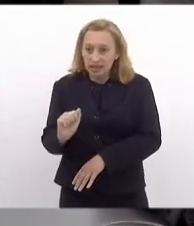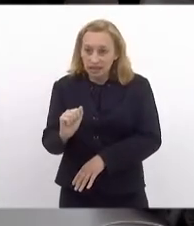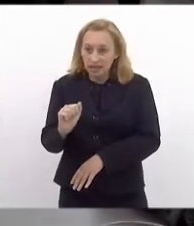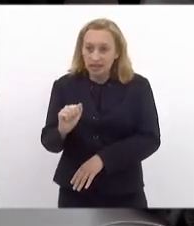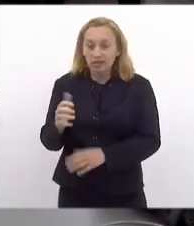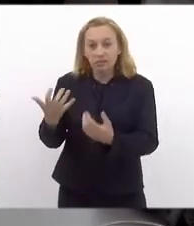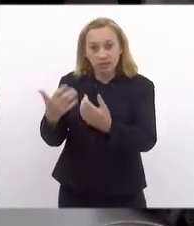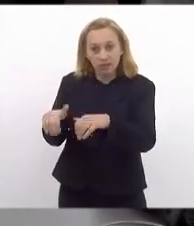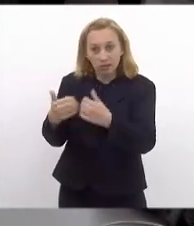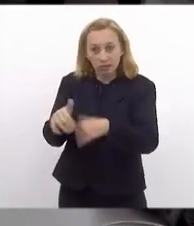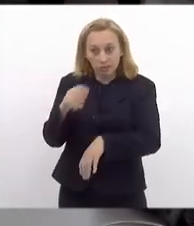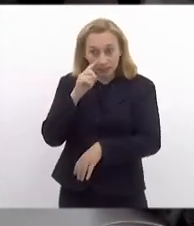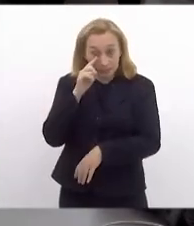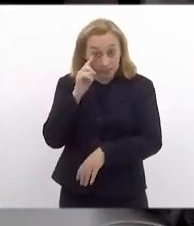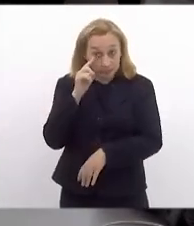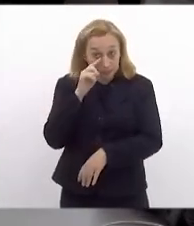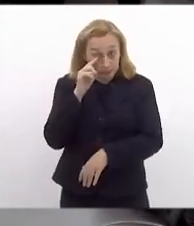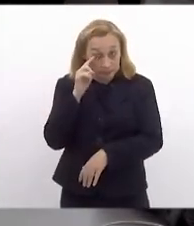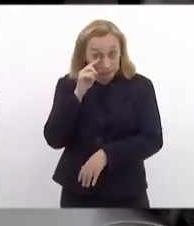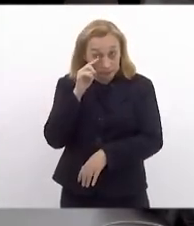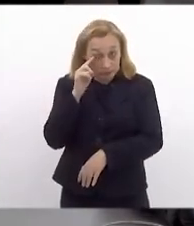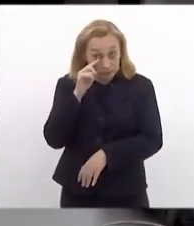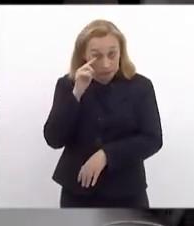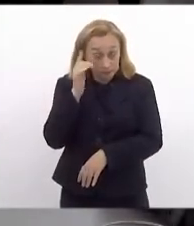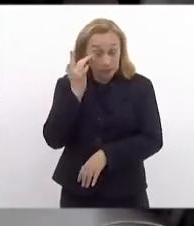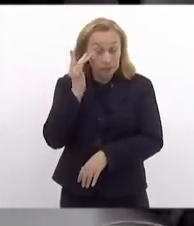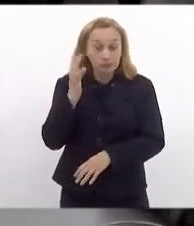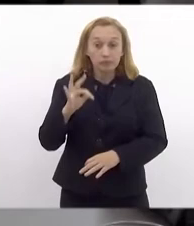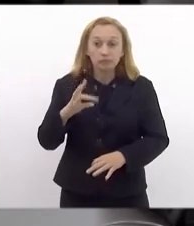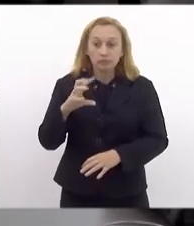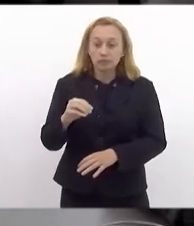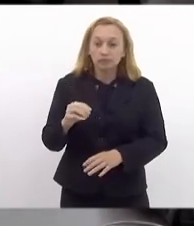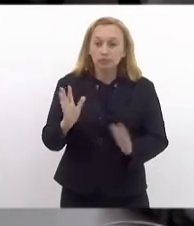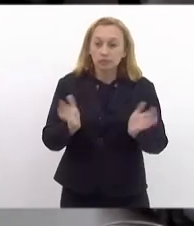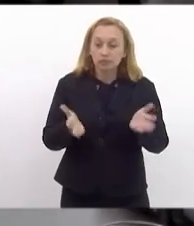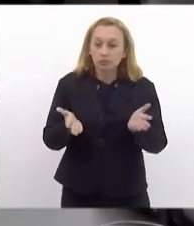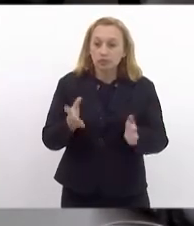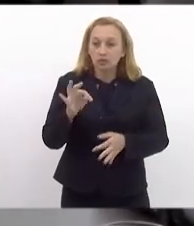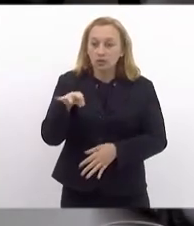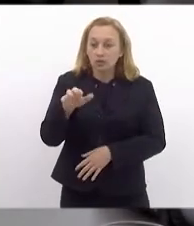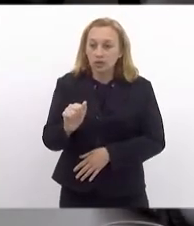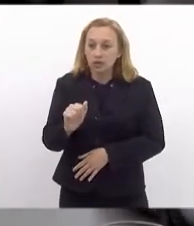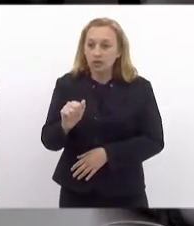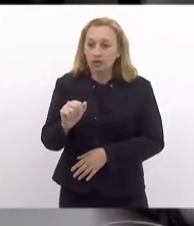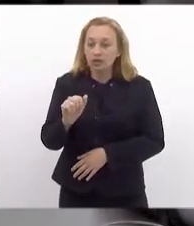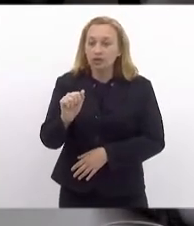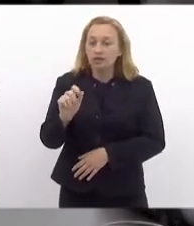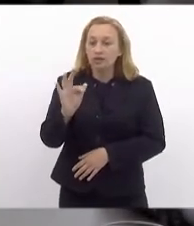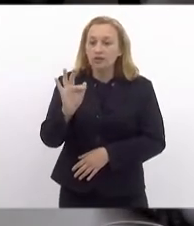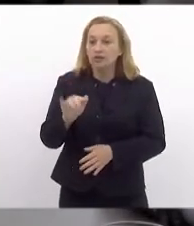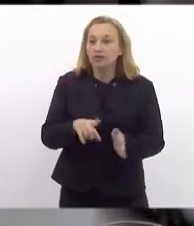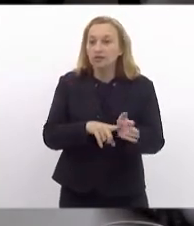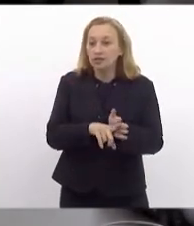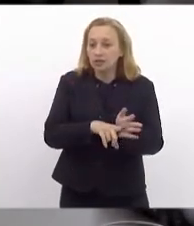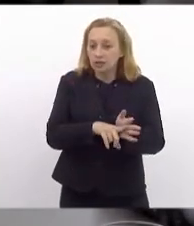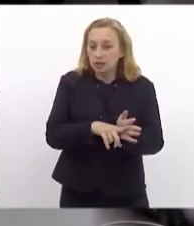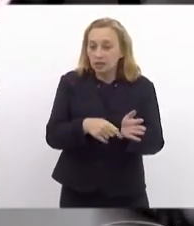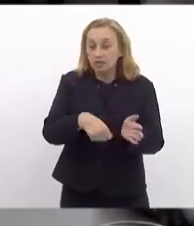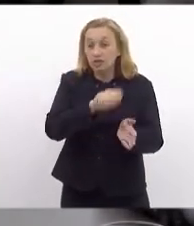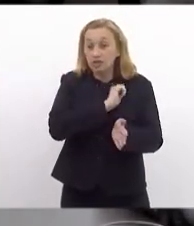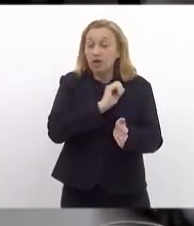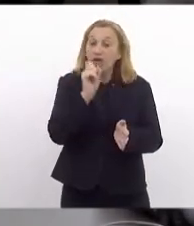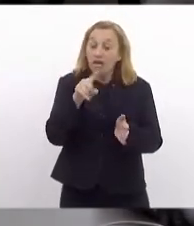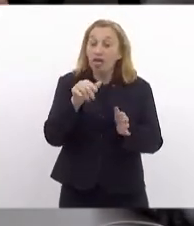Petrópolis eu acho que hoje tudo a nota fiscal eletrônica não tem nada físico tudo uma questão